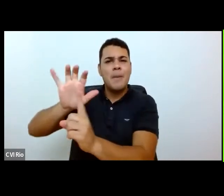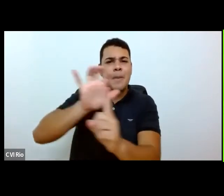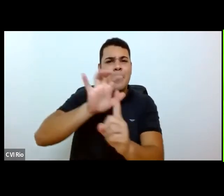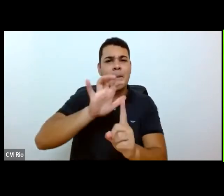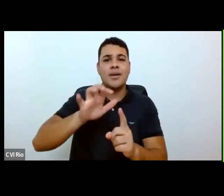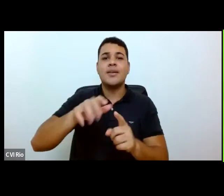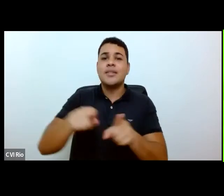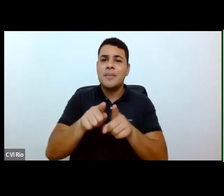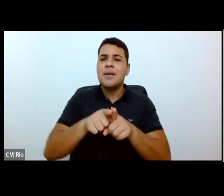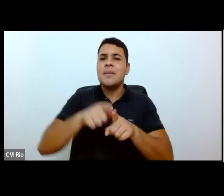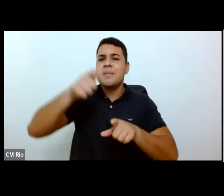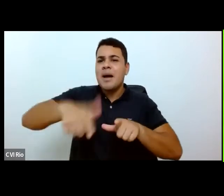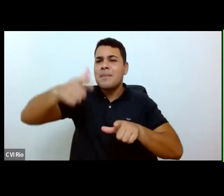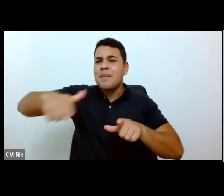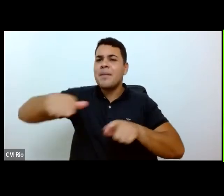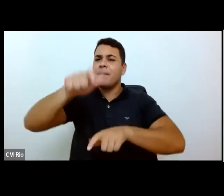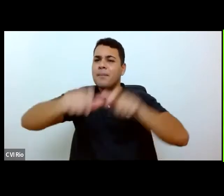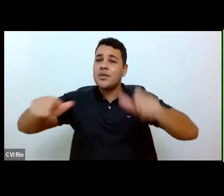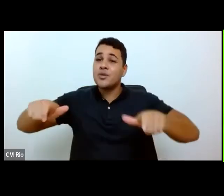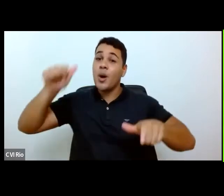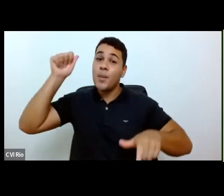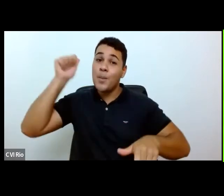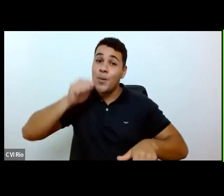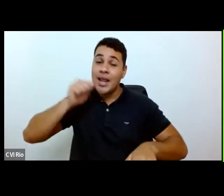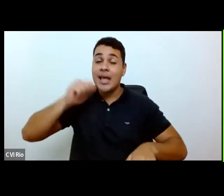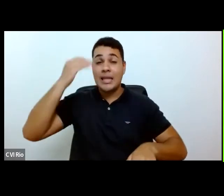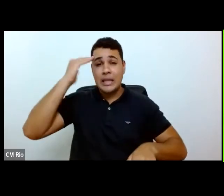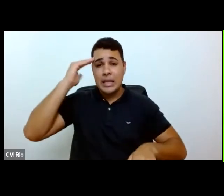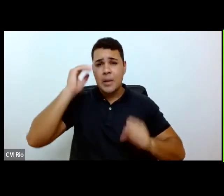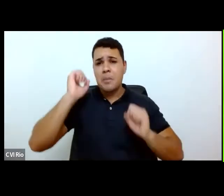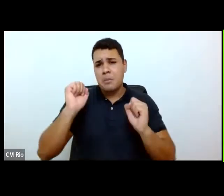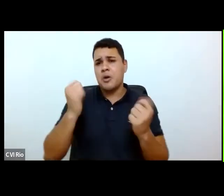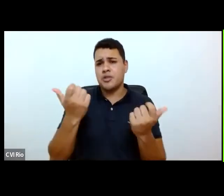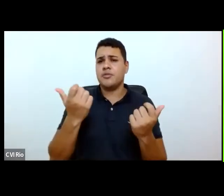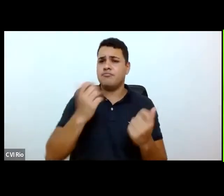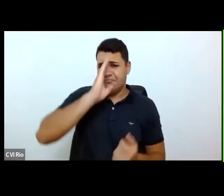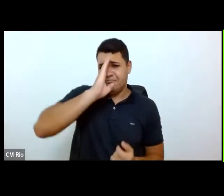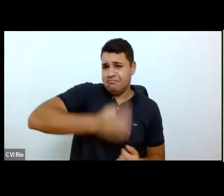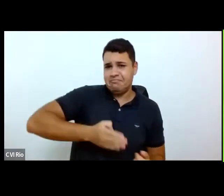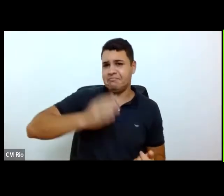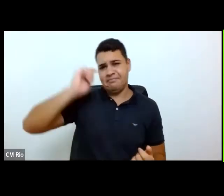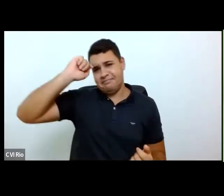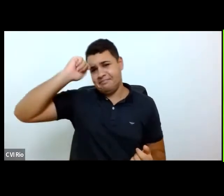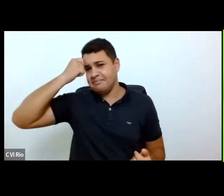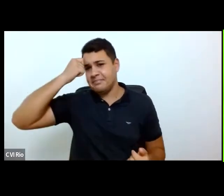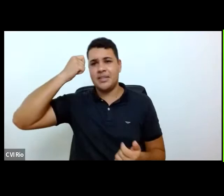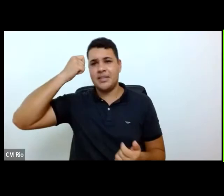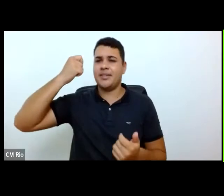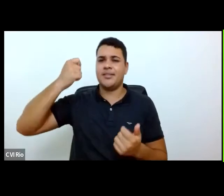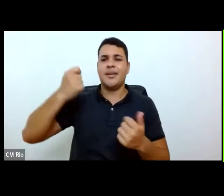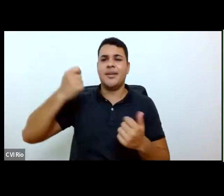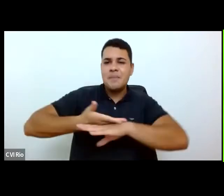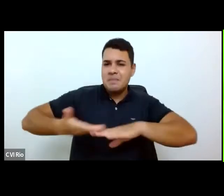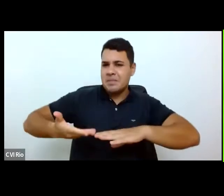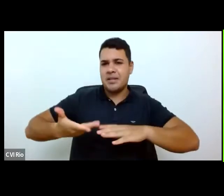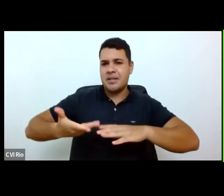outras milhares de mulheres, né, sejam cis ou trans, negras, brancas, diversidade de mulheres,